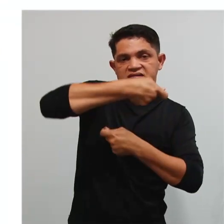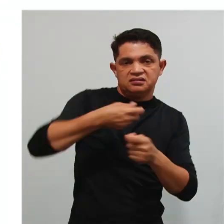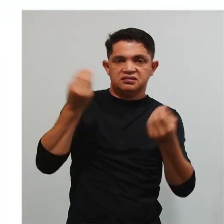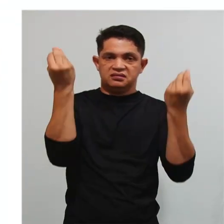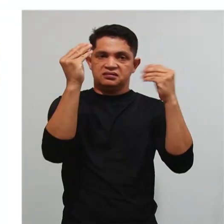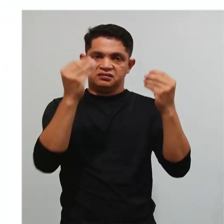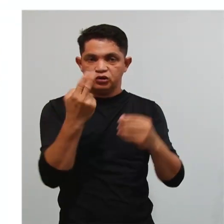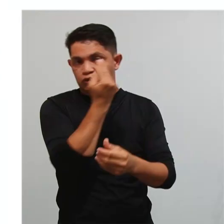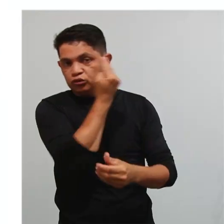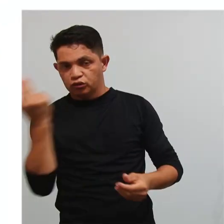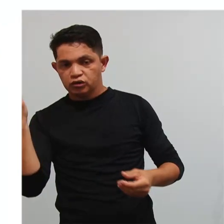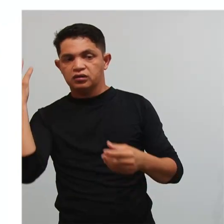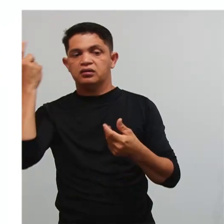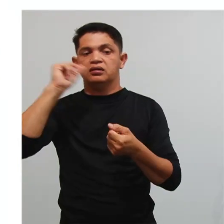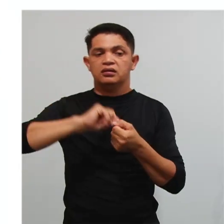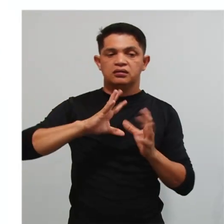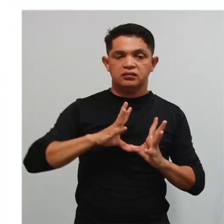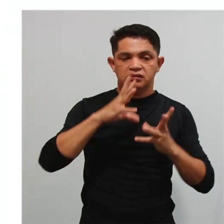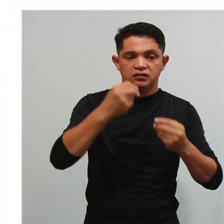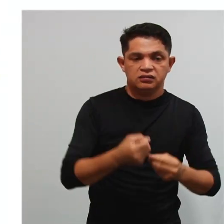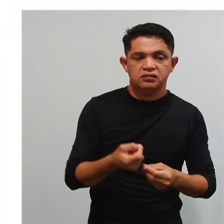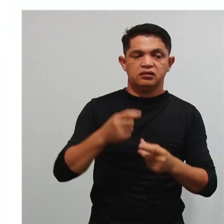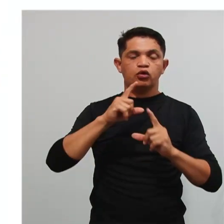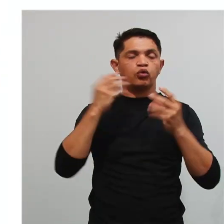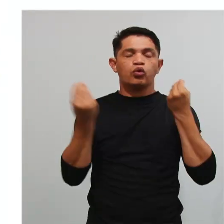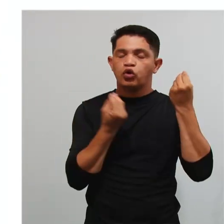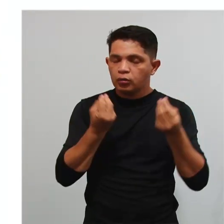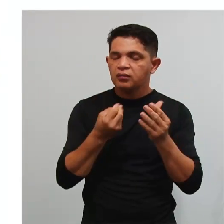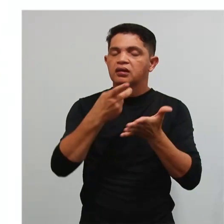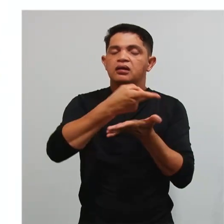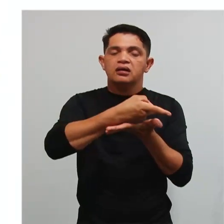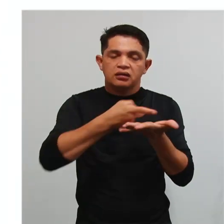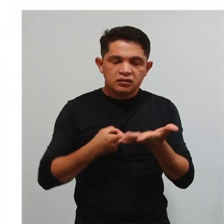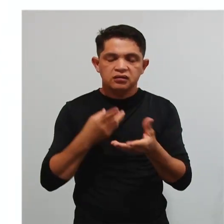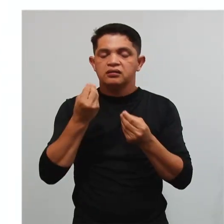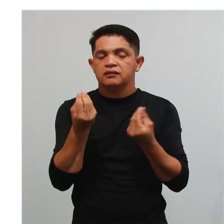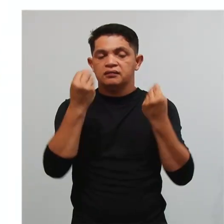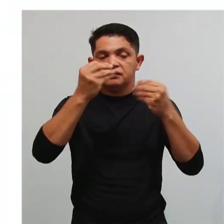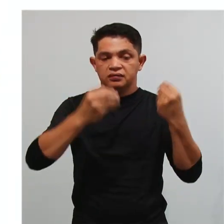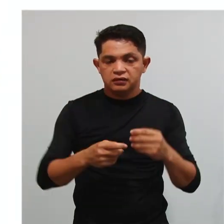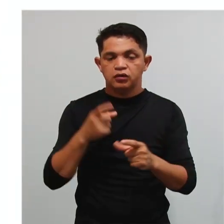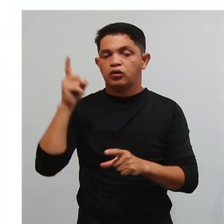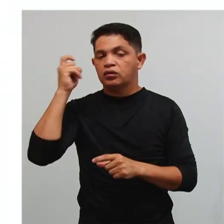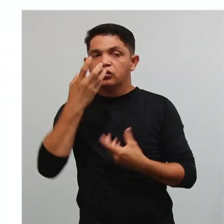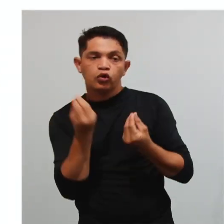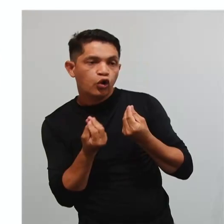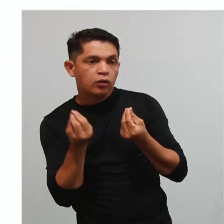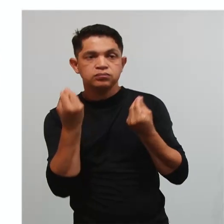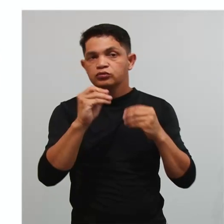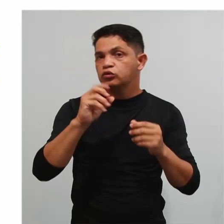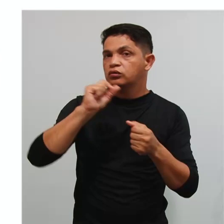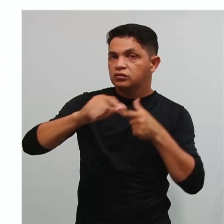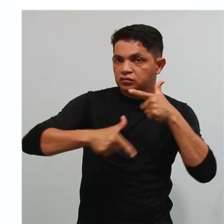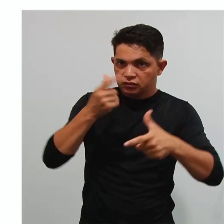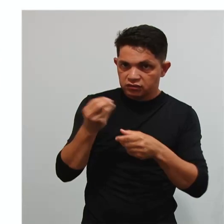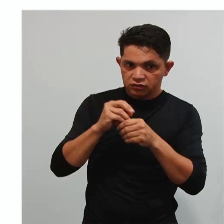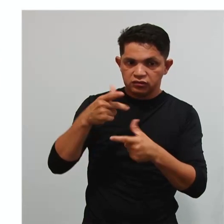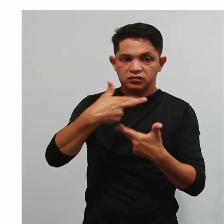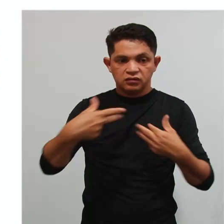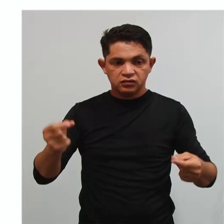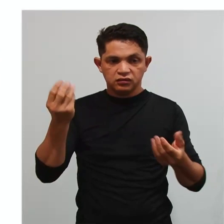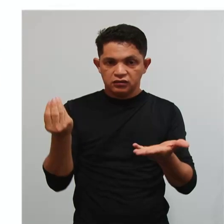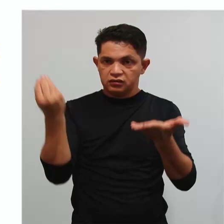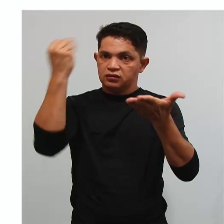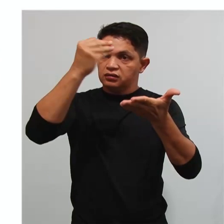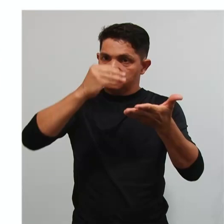instruções para aplicação de leis, de decretos e definir situações como dispensa, remoção ou lotação